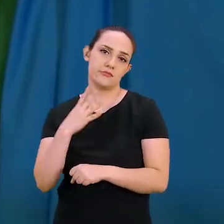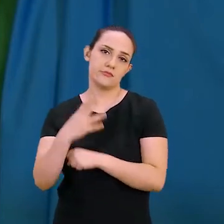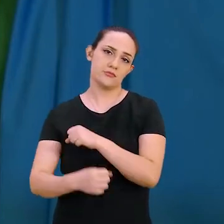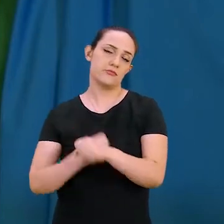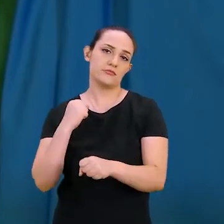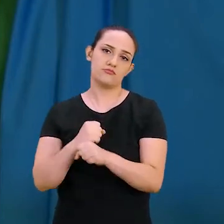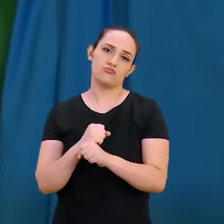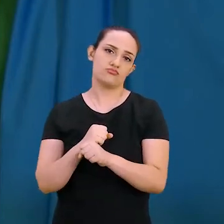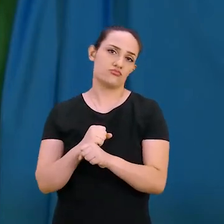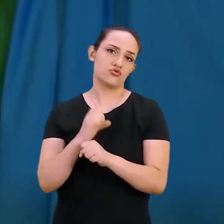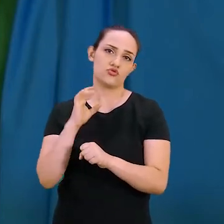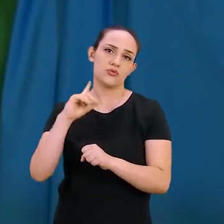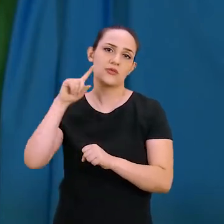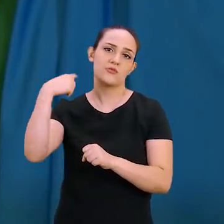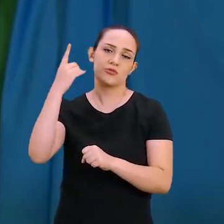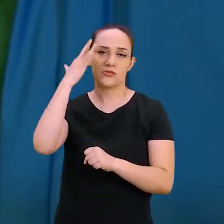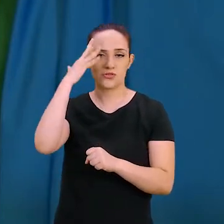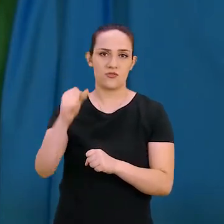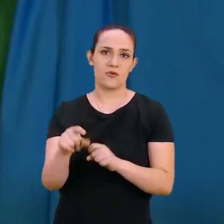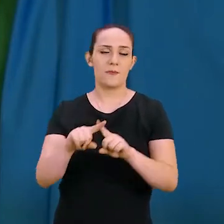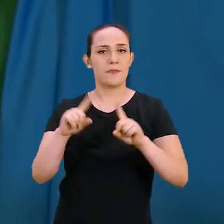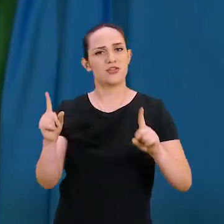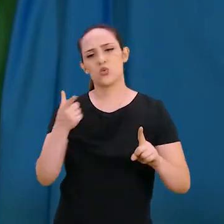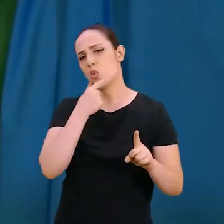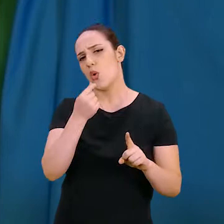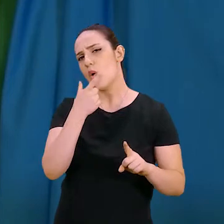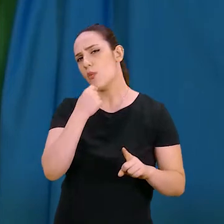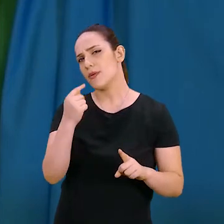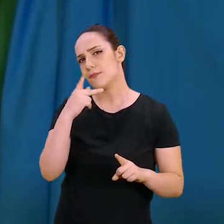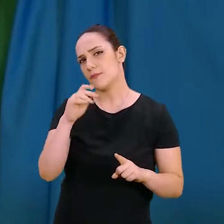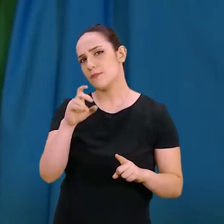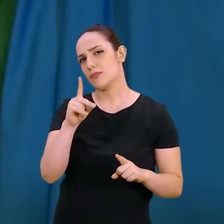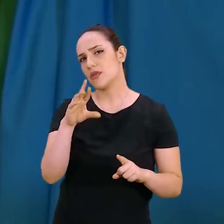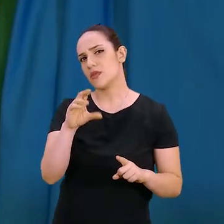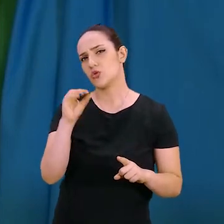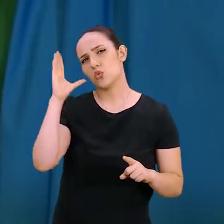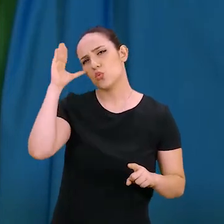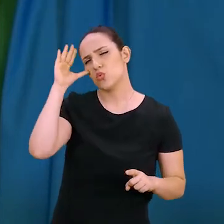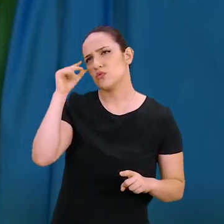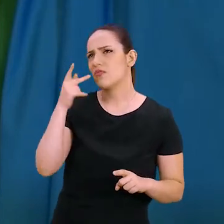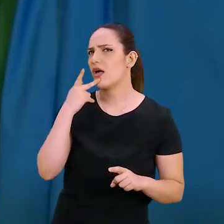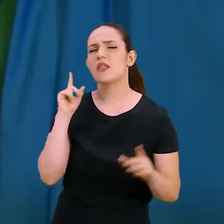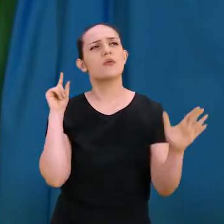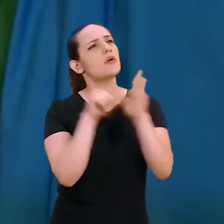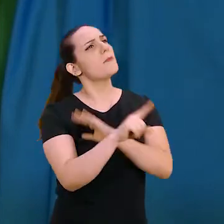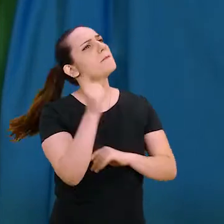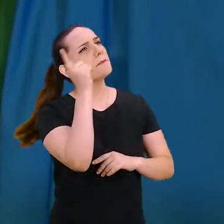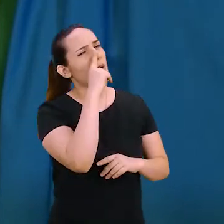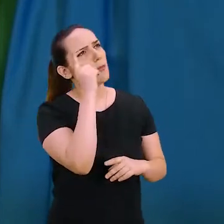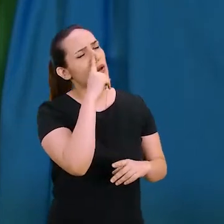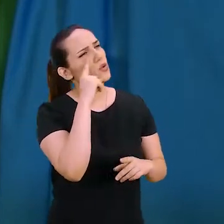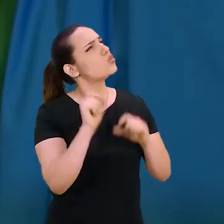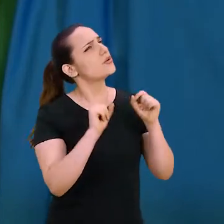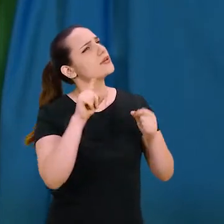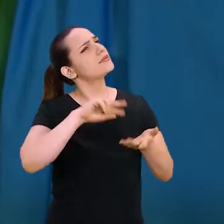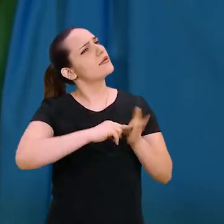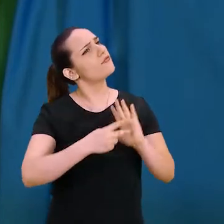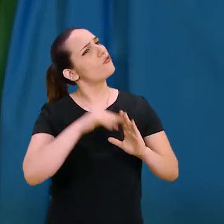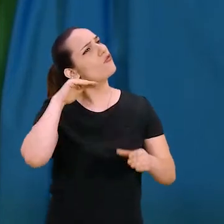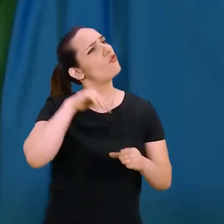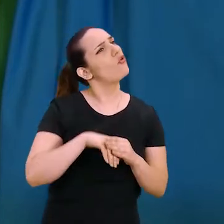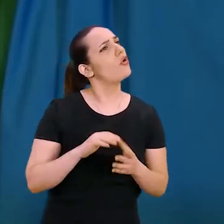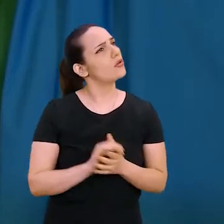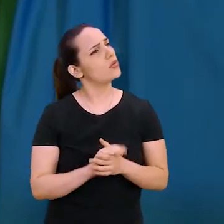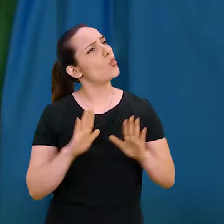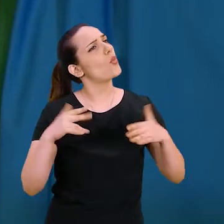corrigir esse erro. E o Pedrinho, muito curioso, vai para casa e começa a questionar a mãe sobre o que é voto, qual